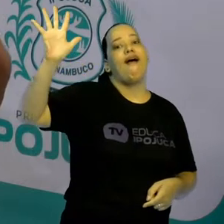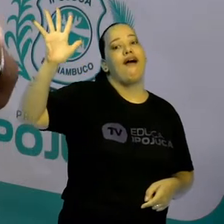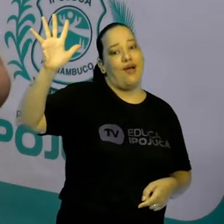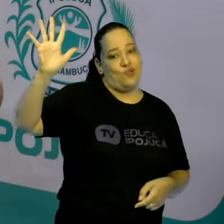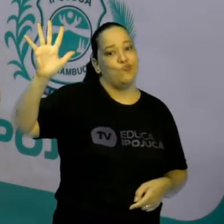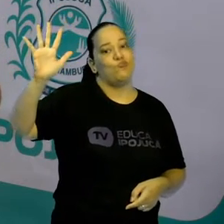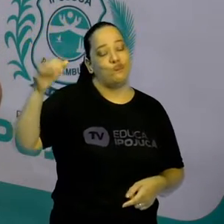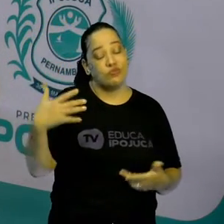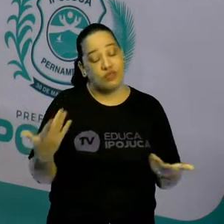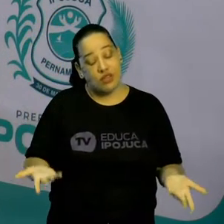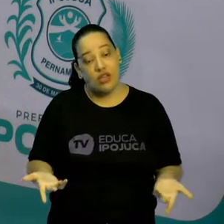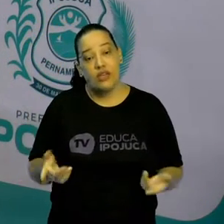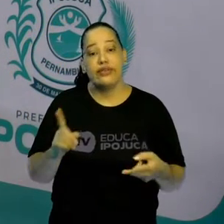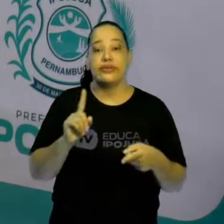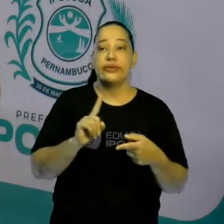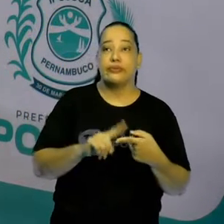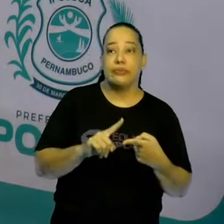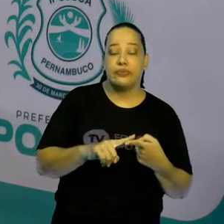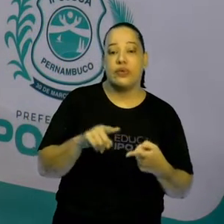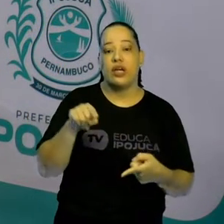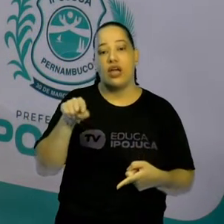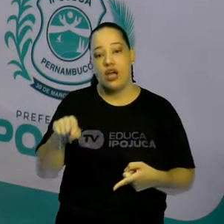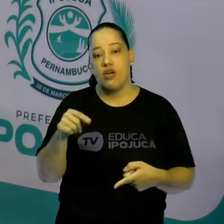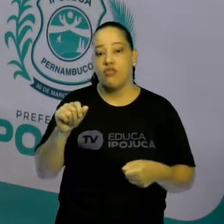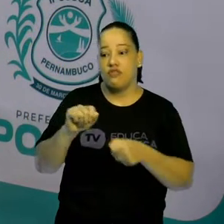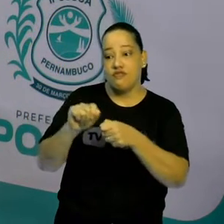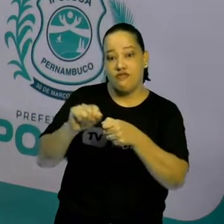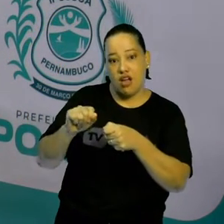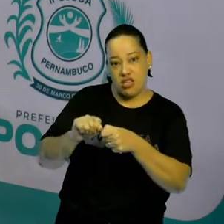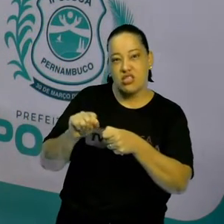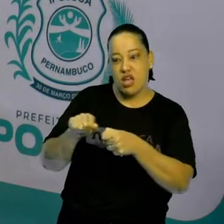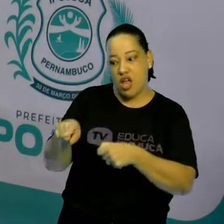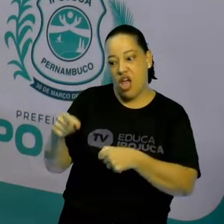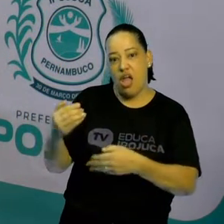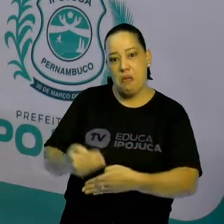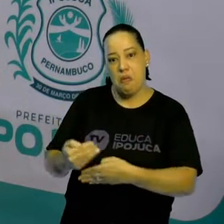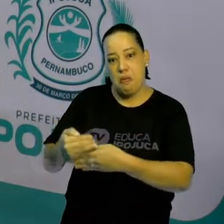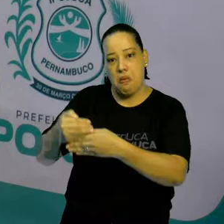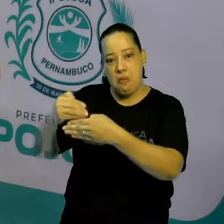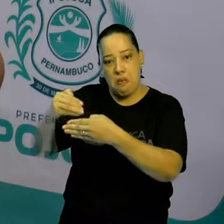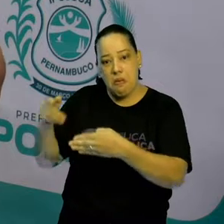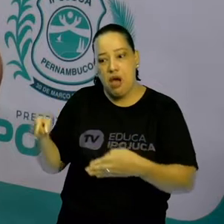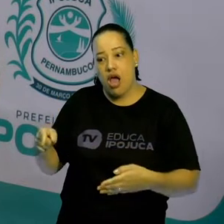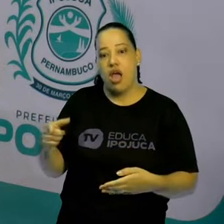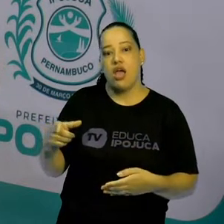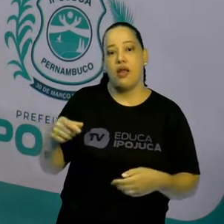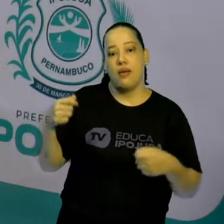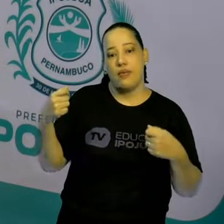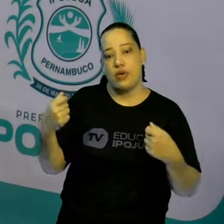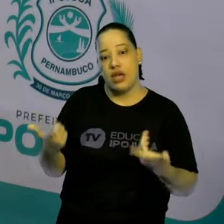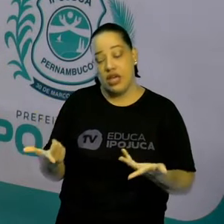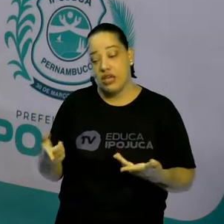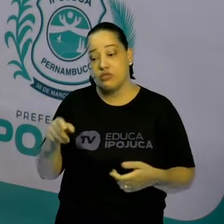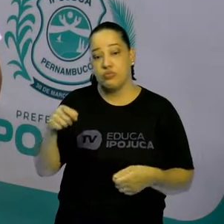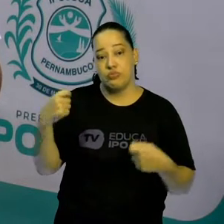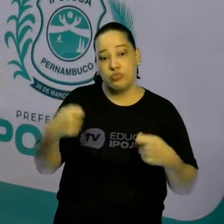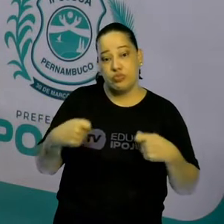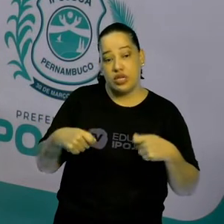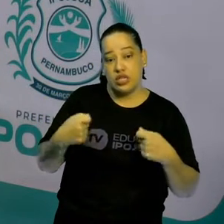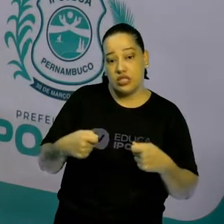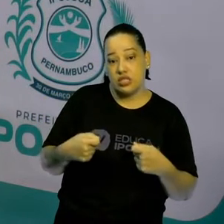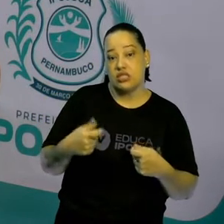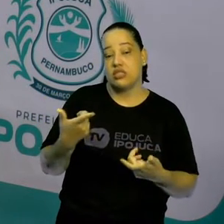E os seus recursos, ou seja, para eu poder fazer ela funcionar, os seus recursos, eles são finitos, eles não